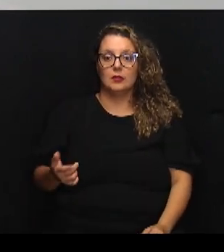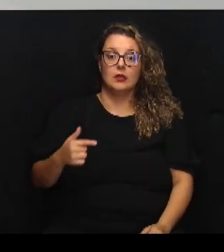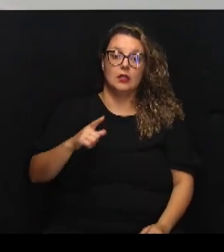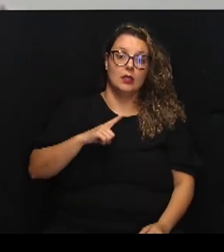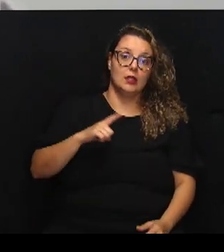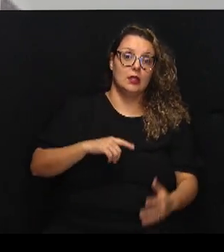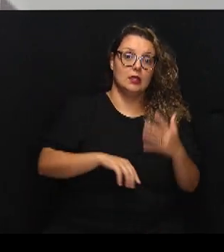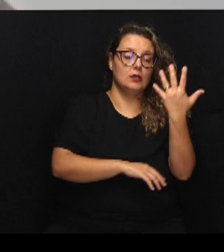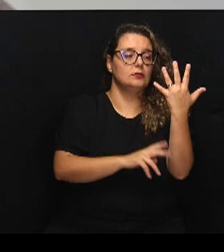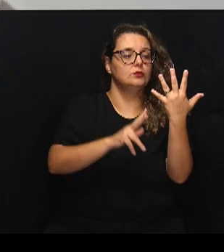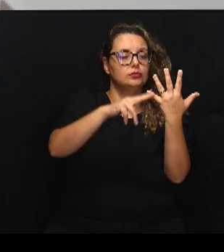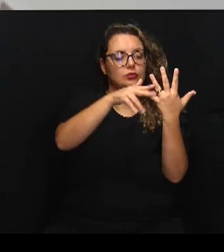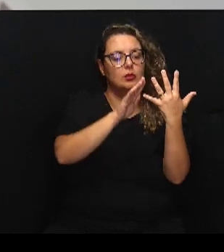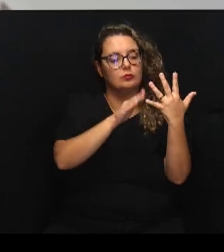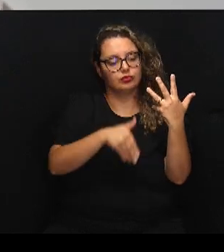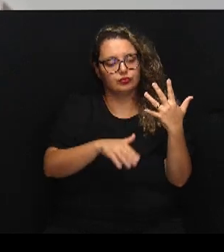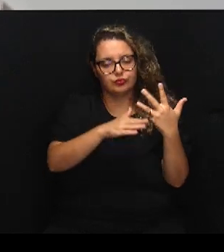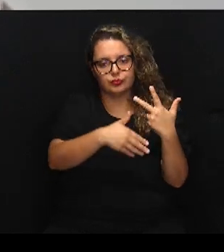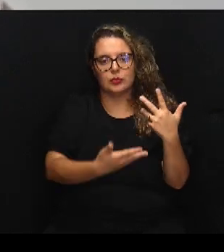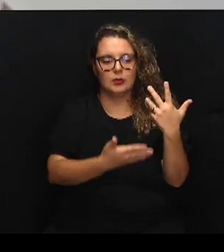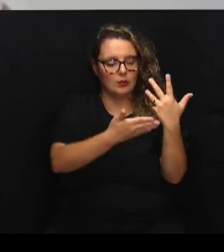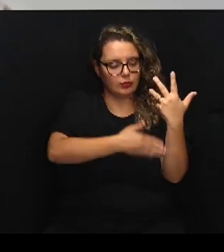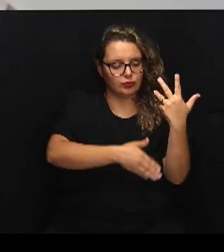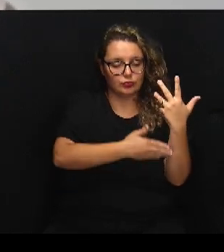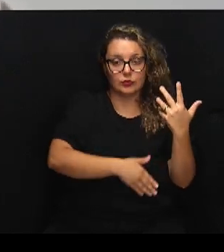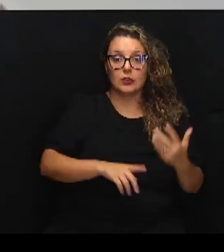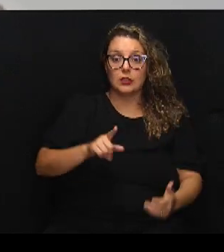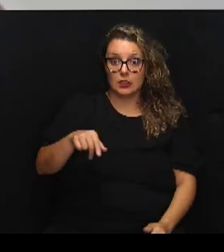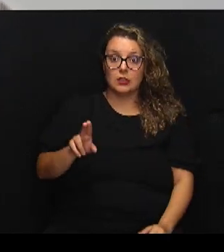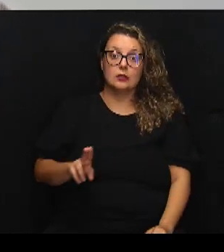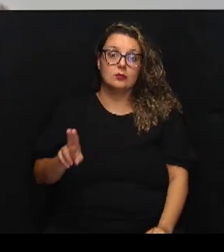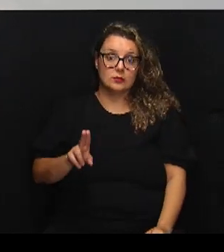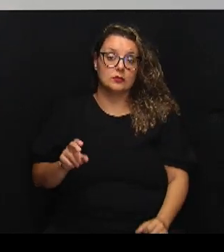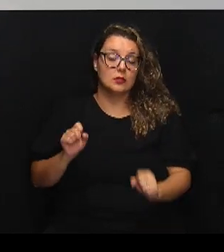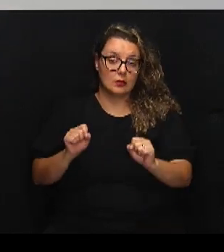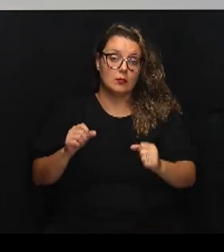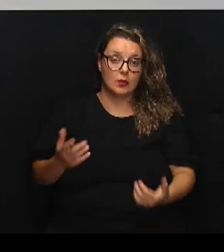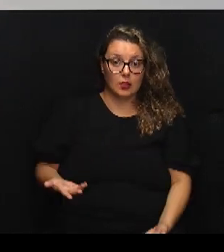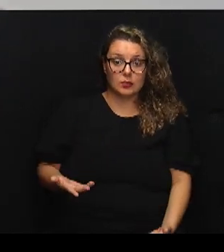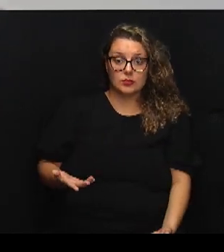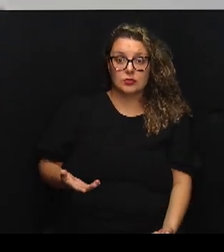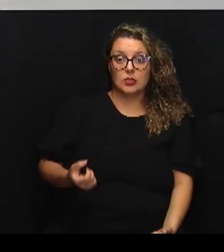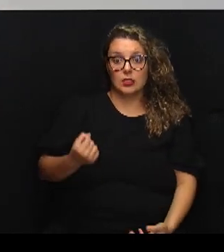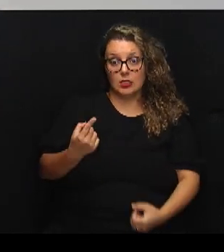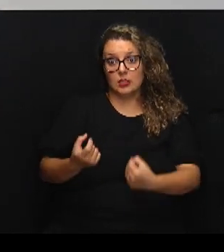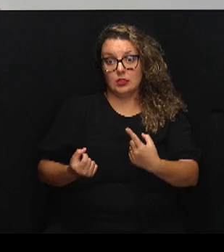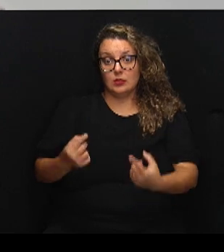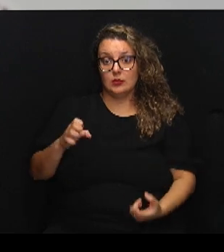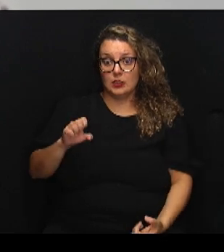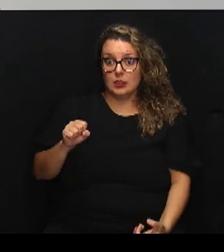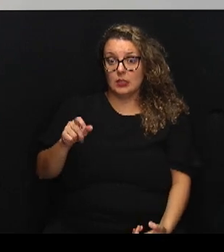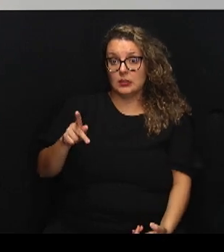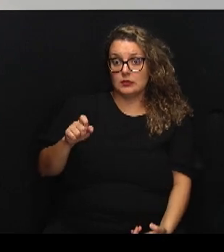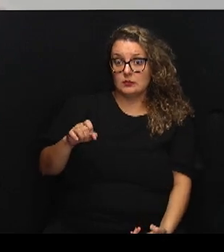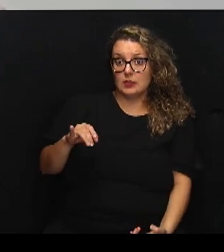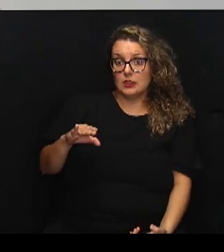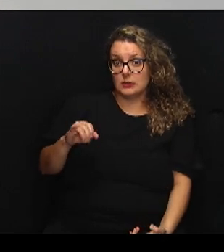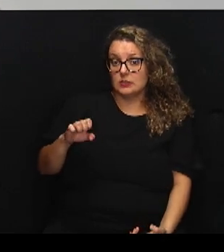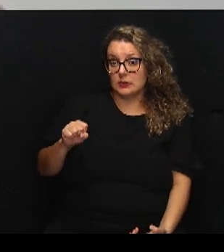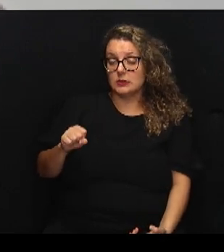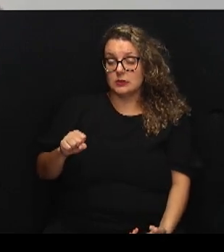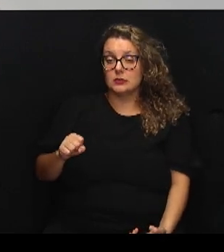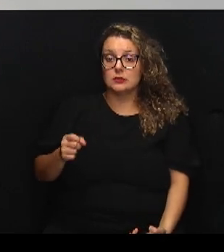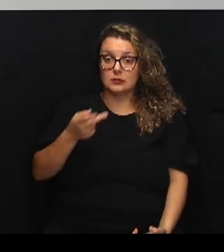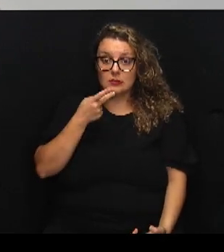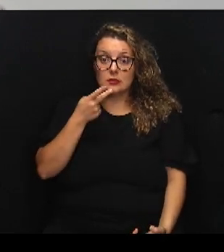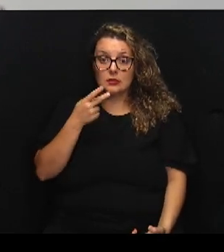né? E isso geram galhos, geram aparas, né? Que a gente pode usar também. E algumas espécies, que eu acho que é essa que você